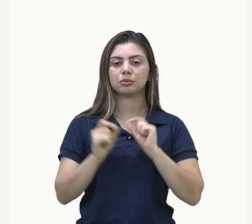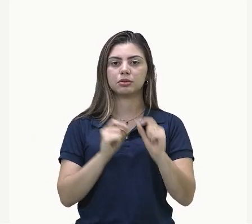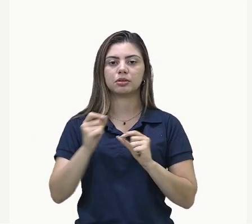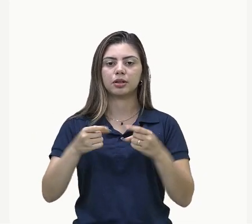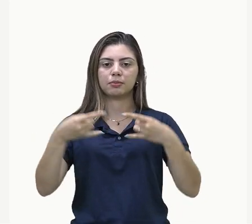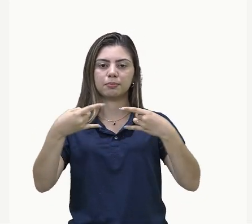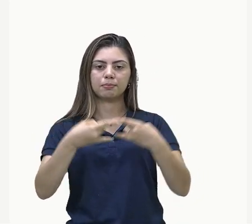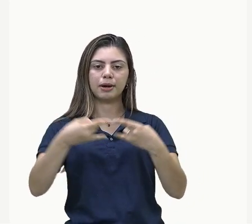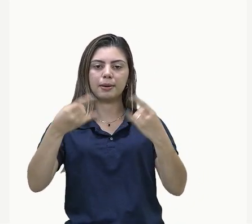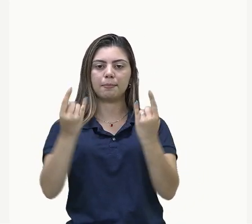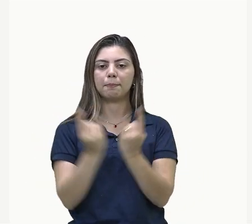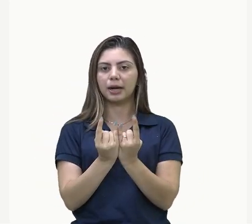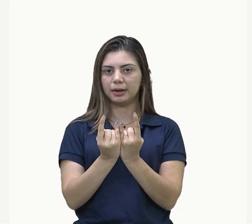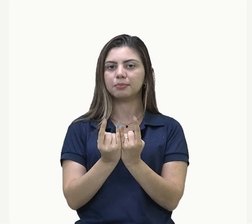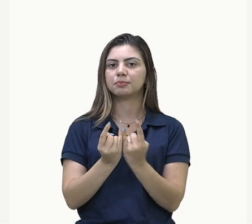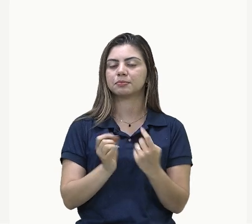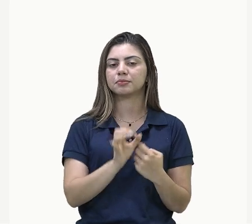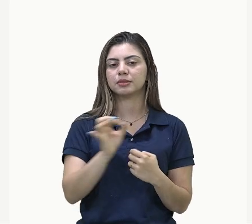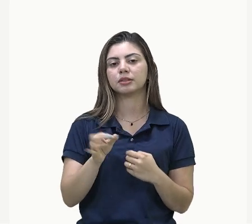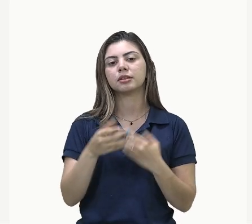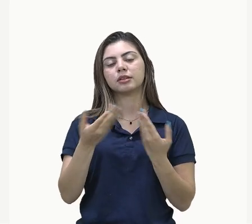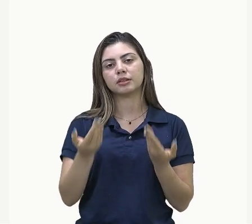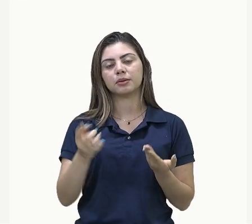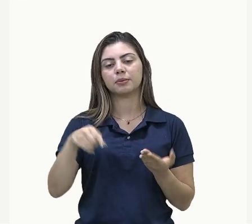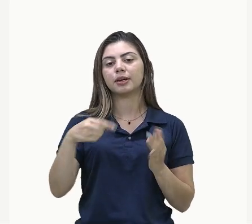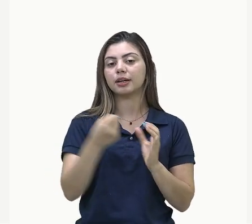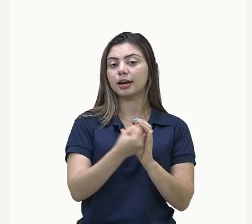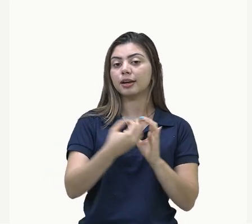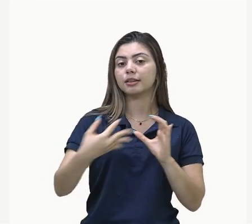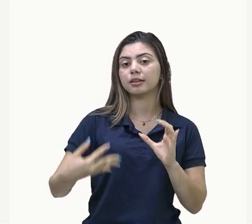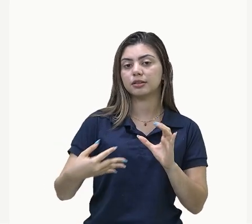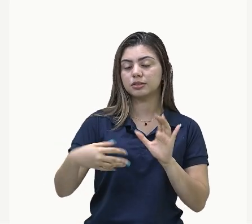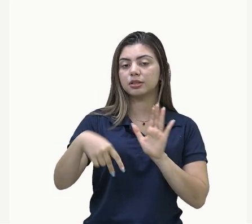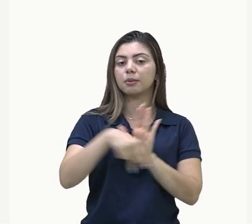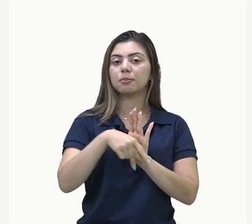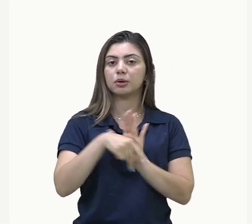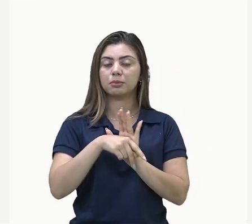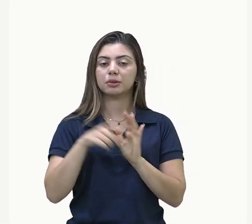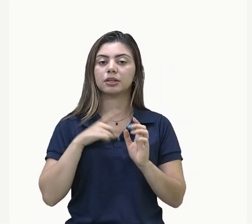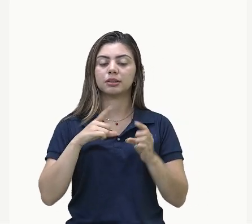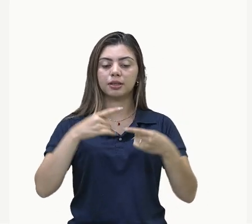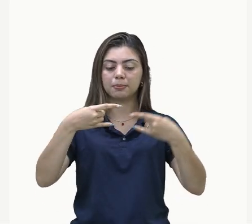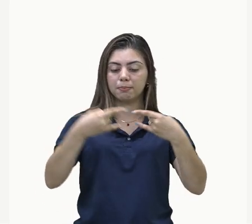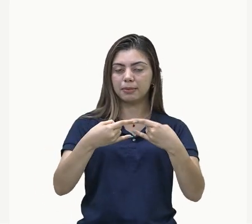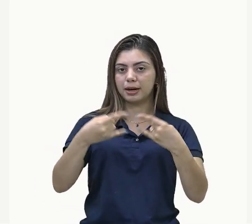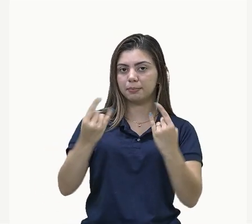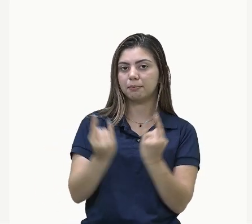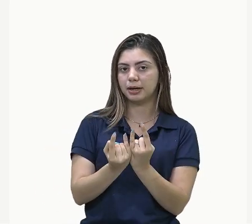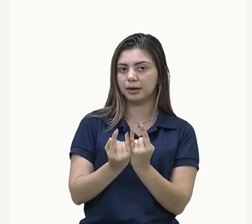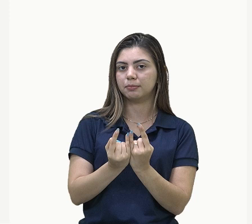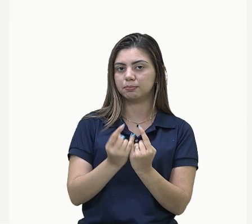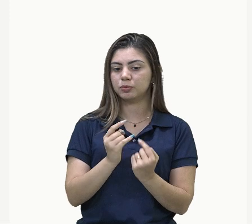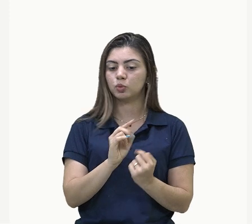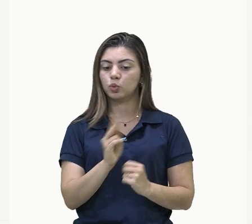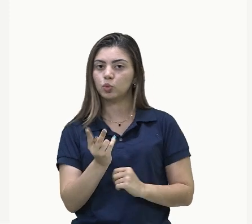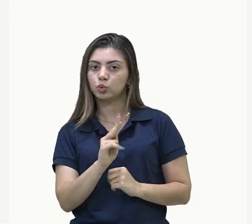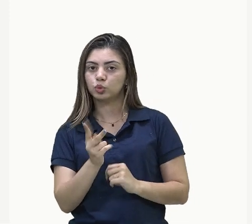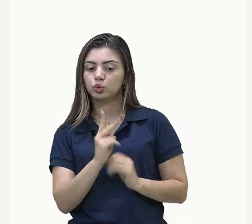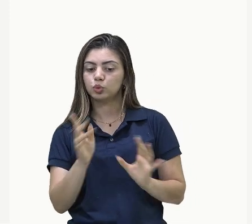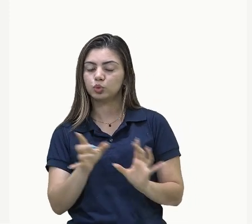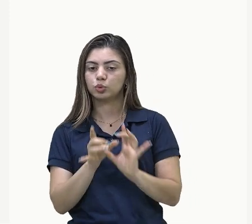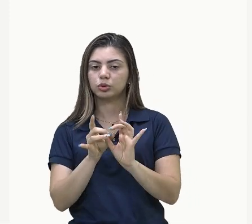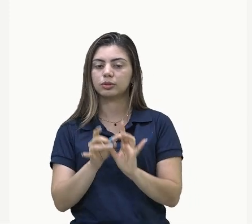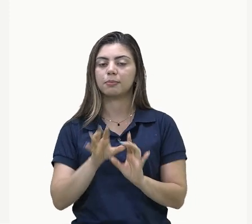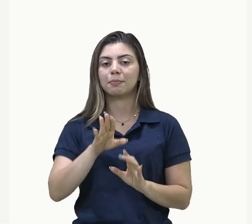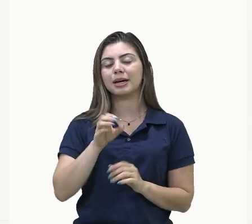são aquelas que apresentam elementos ligados em série e em paralelo ao mesmo tempo. Claro que para resolver,